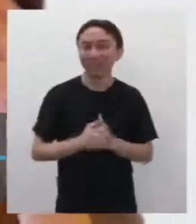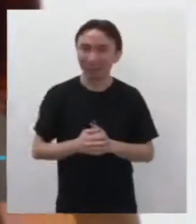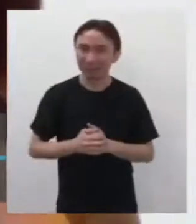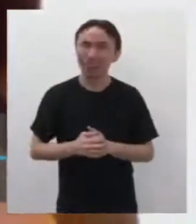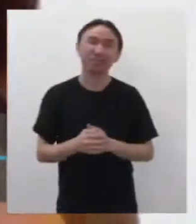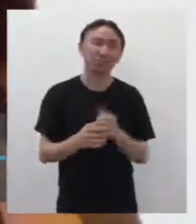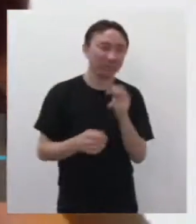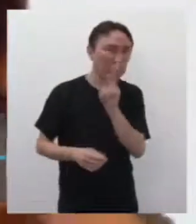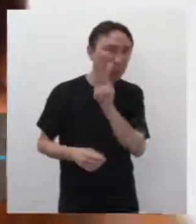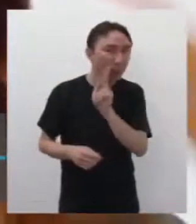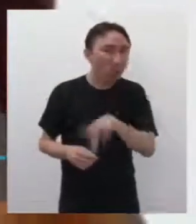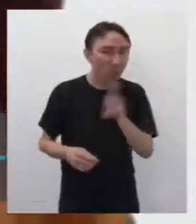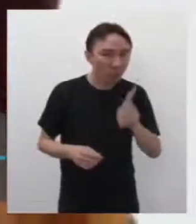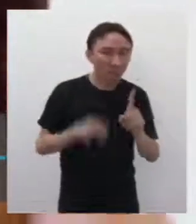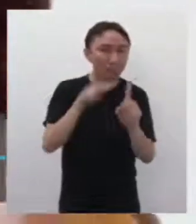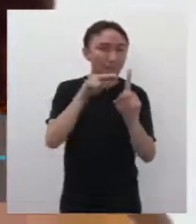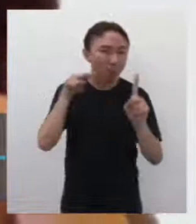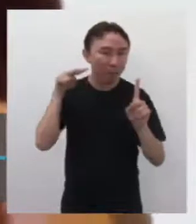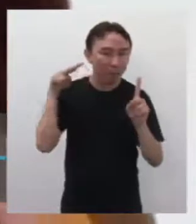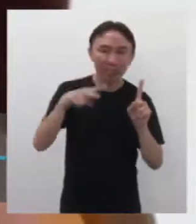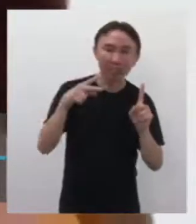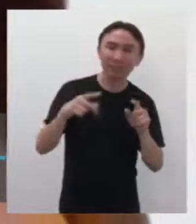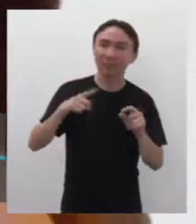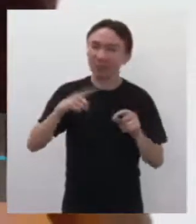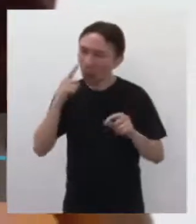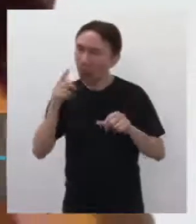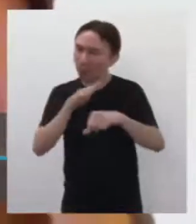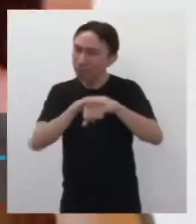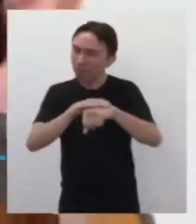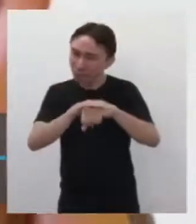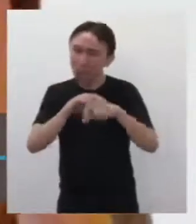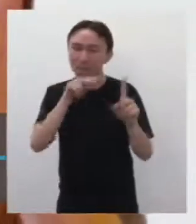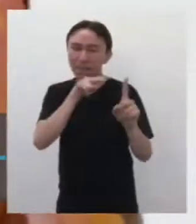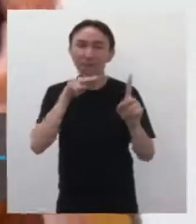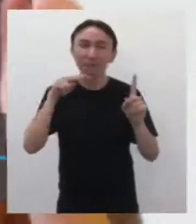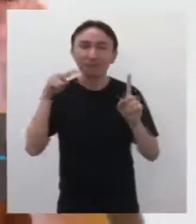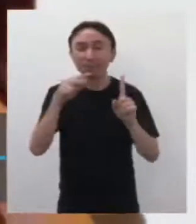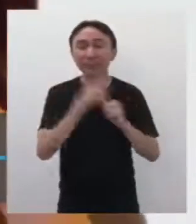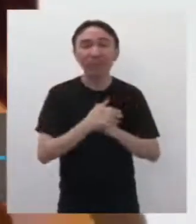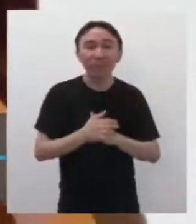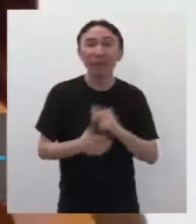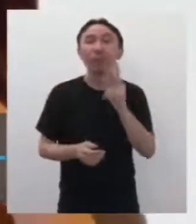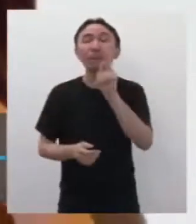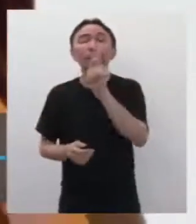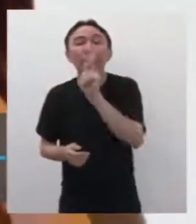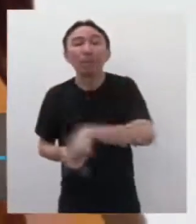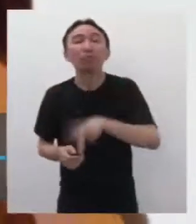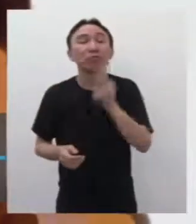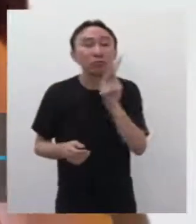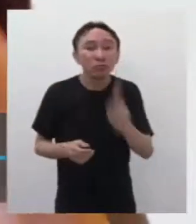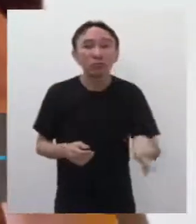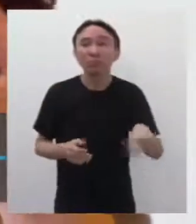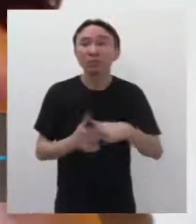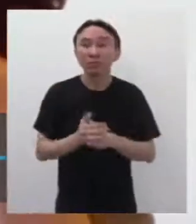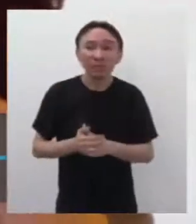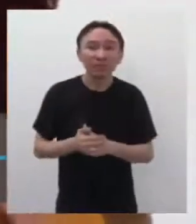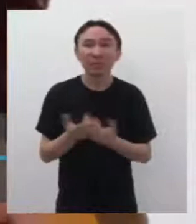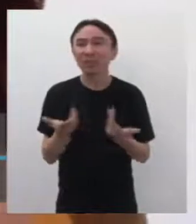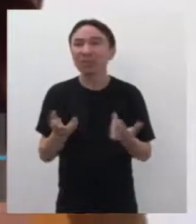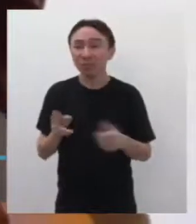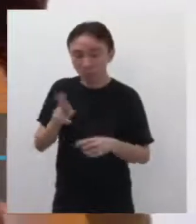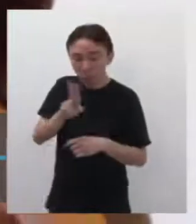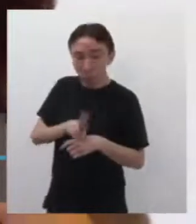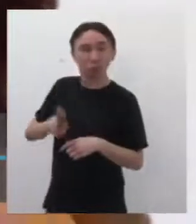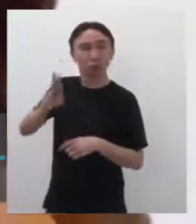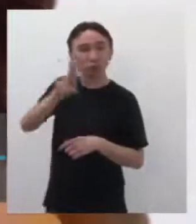professor, né, porque eu estou entendendo que a gente está conversando entre professores, os professores, o uso da